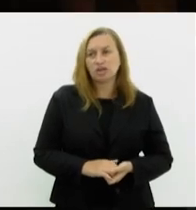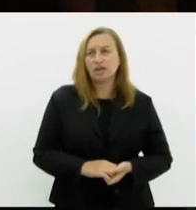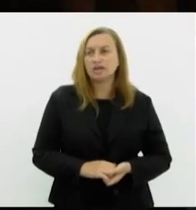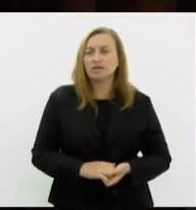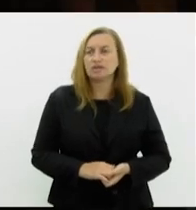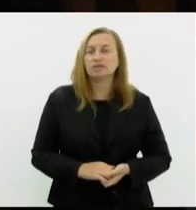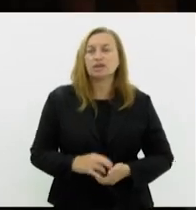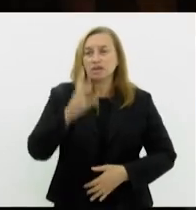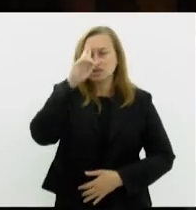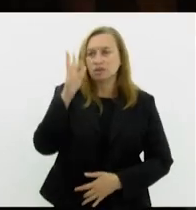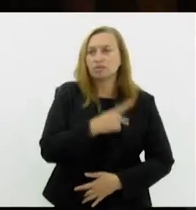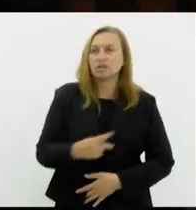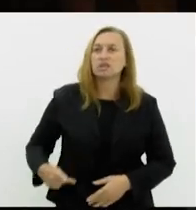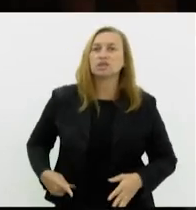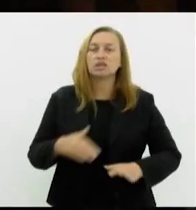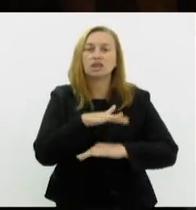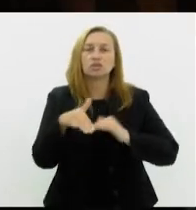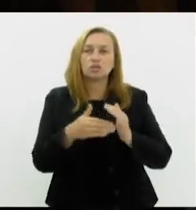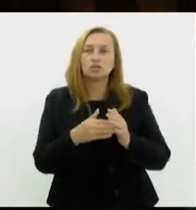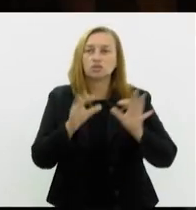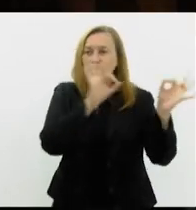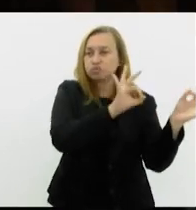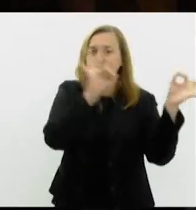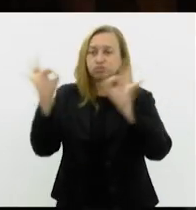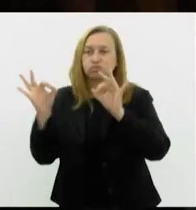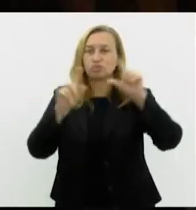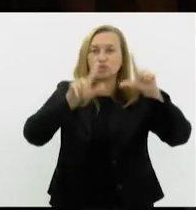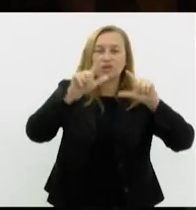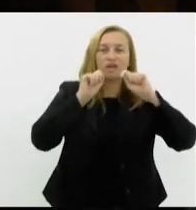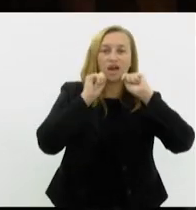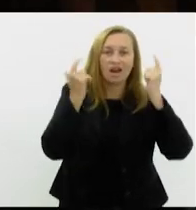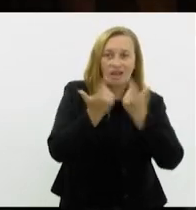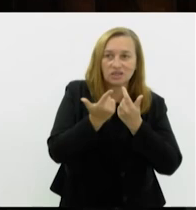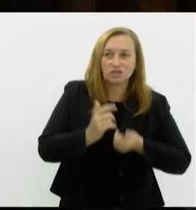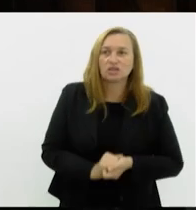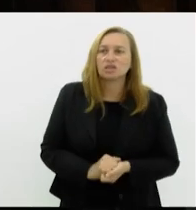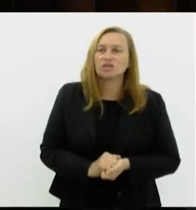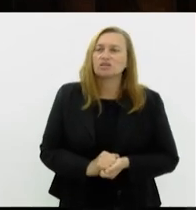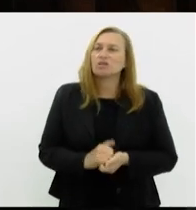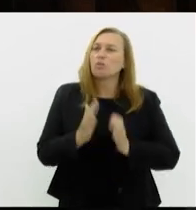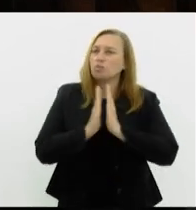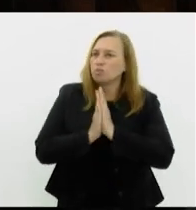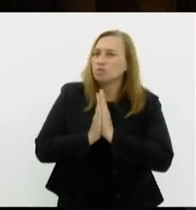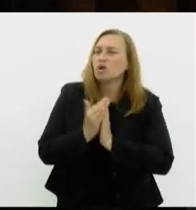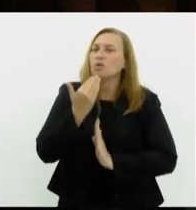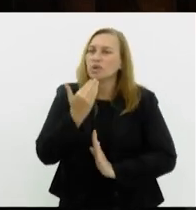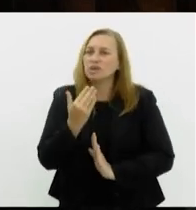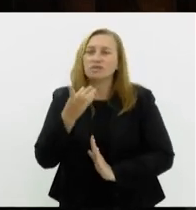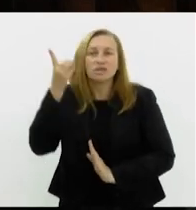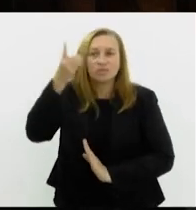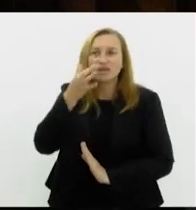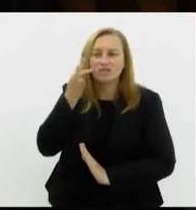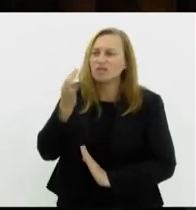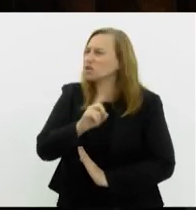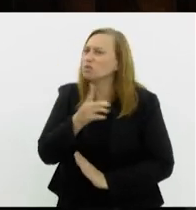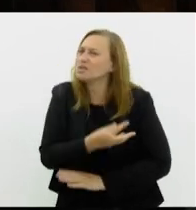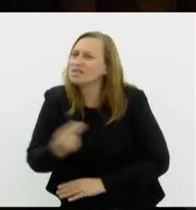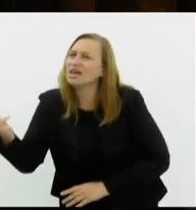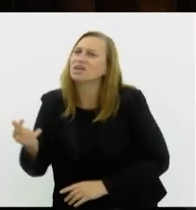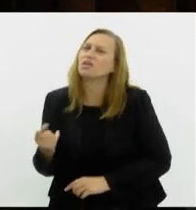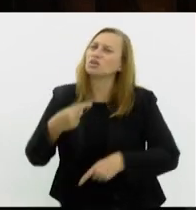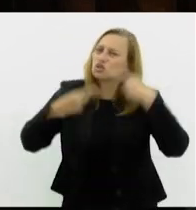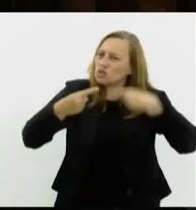Senhora Presidente, a todos aqueles que nos assistem na TV Alerge, fazer um apelo para o deputado Serafini não ir embora, não. A discussão é